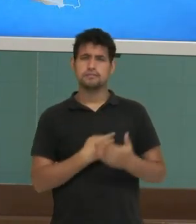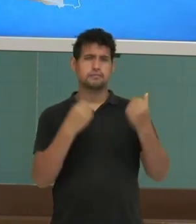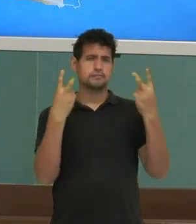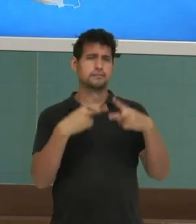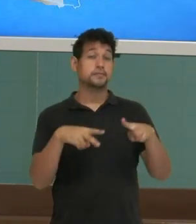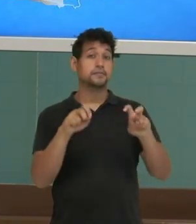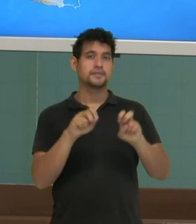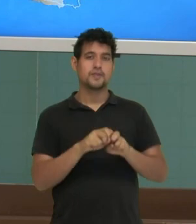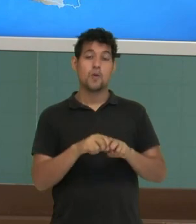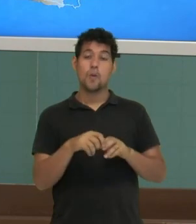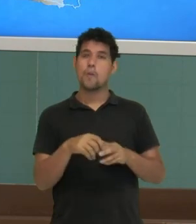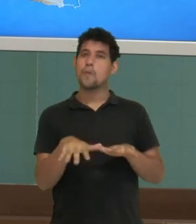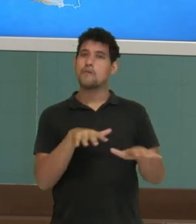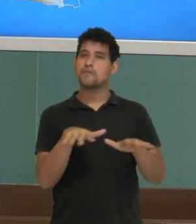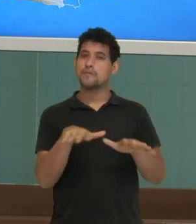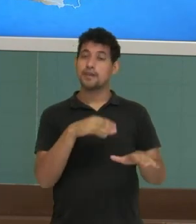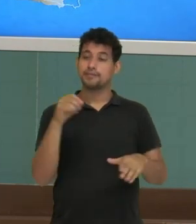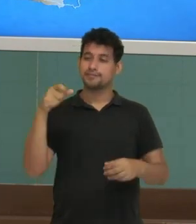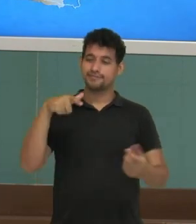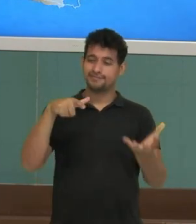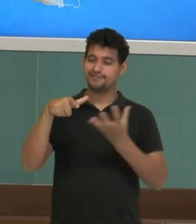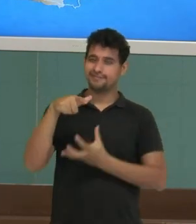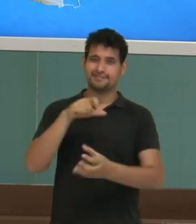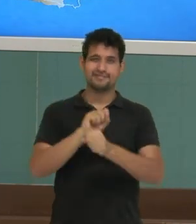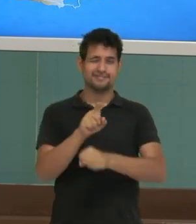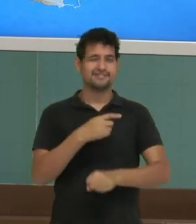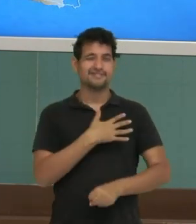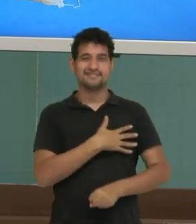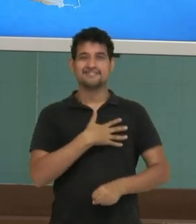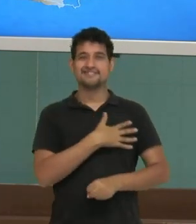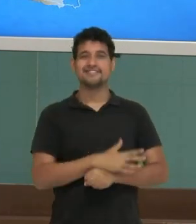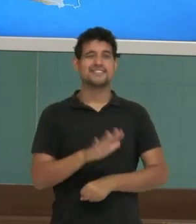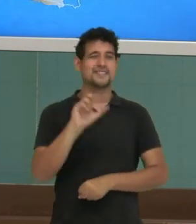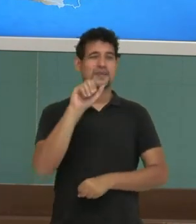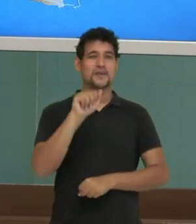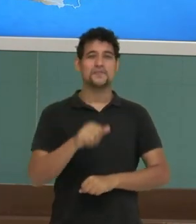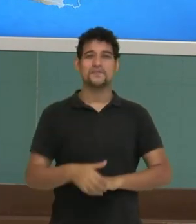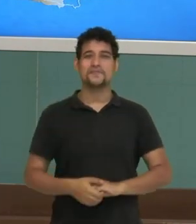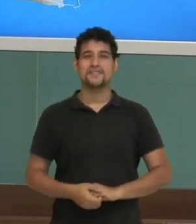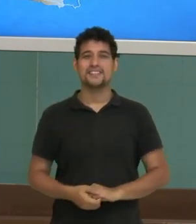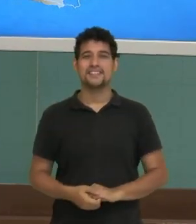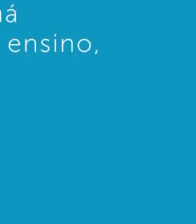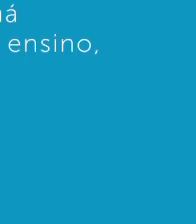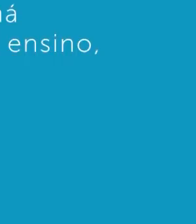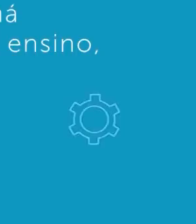sobre o movimento de translação da Terra. Espero que vocês tenham gostado e até breve!